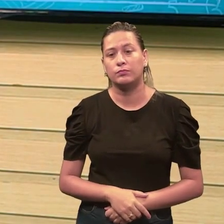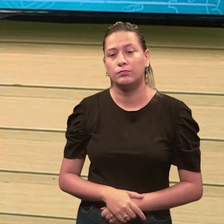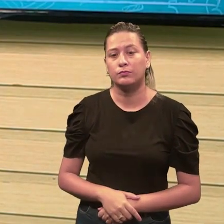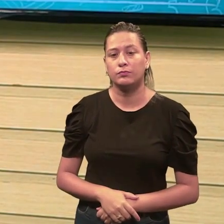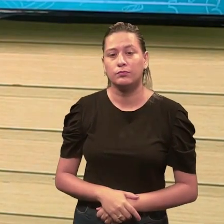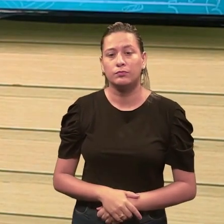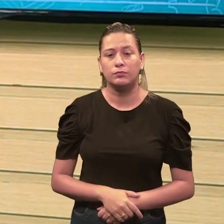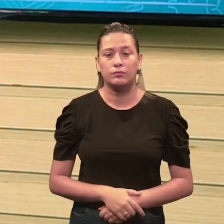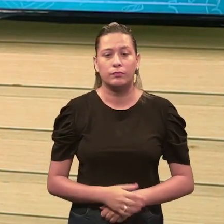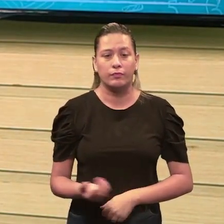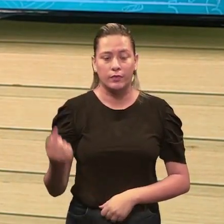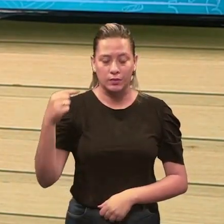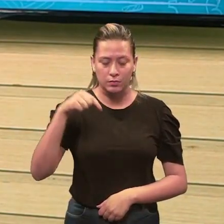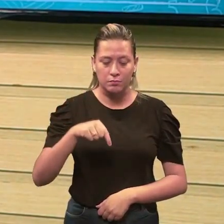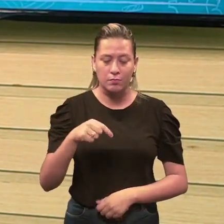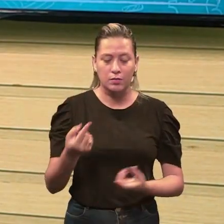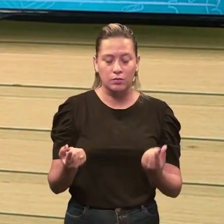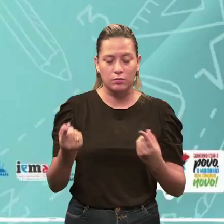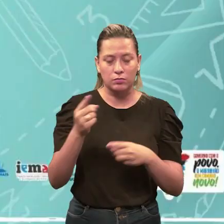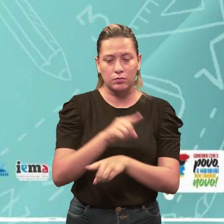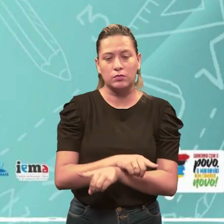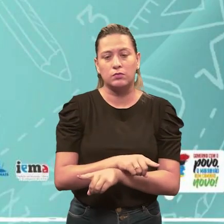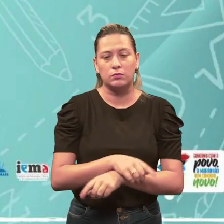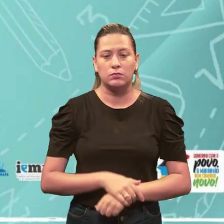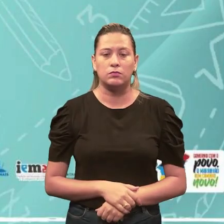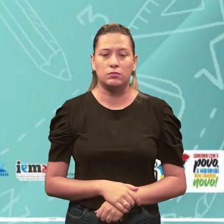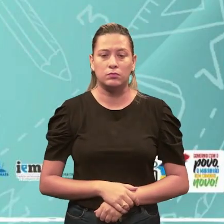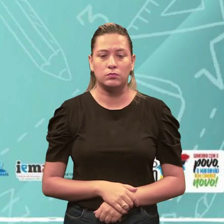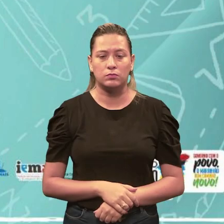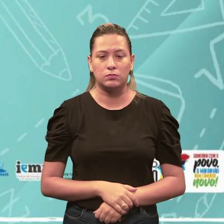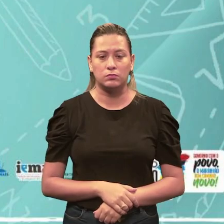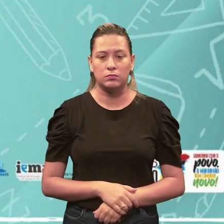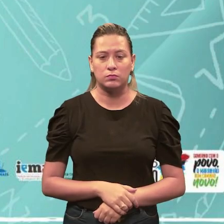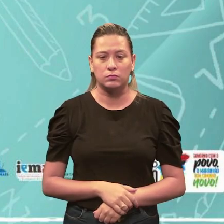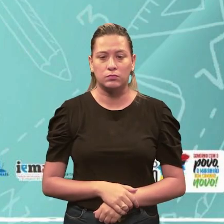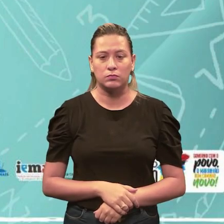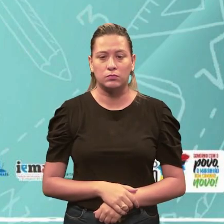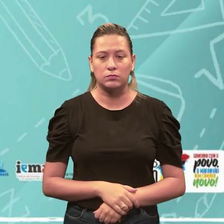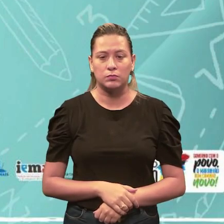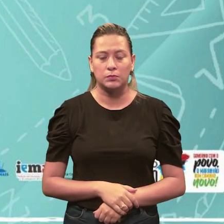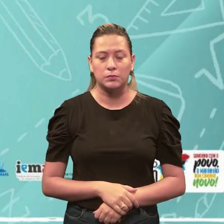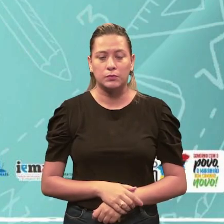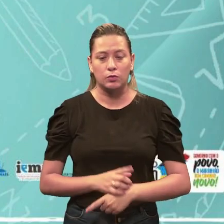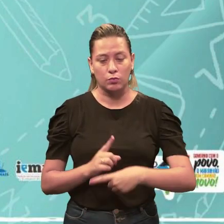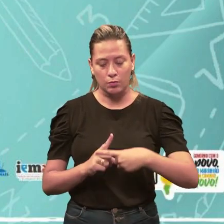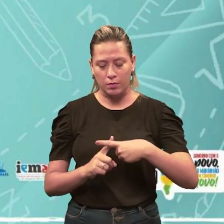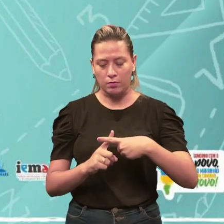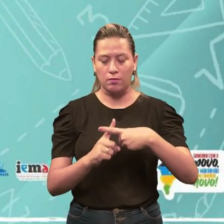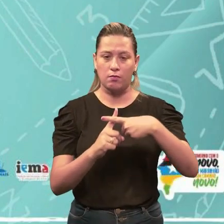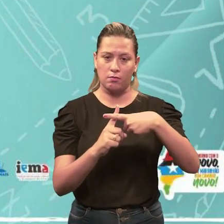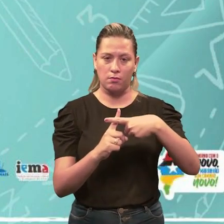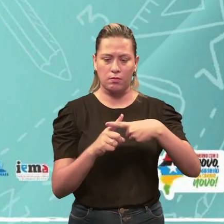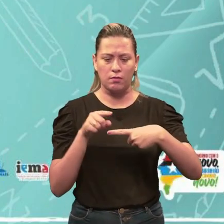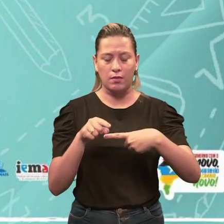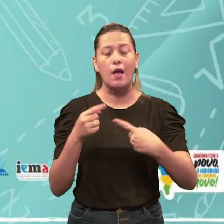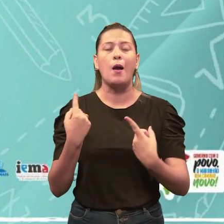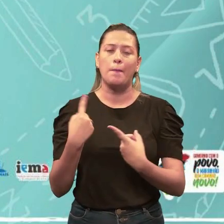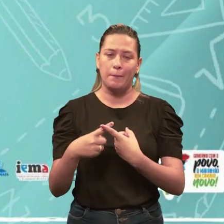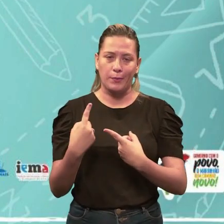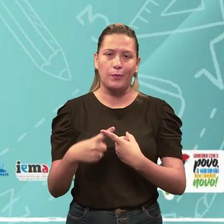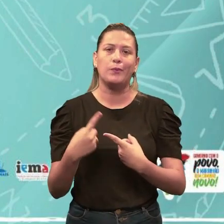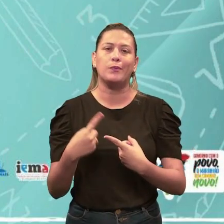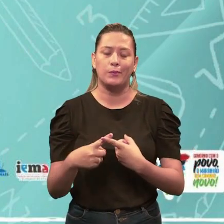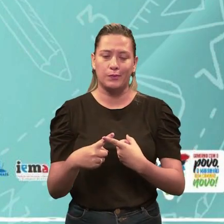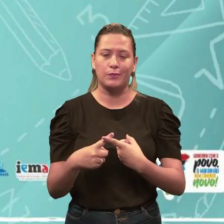Querendo informar aqui que não se cruzam. E embaixo aqui é o contrário, né? Quando for uma linha mesmo retinha,